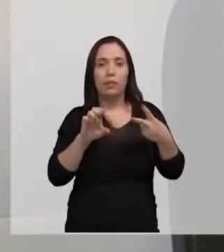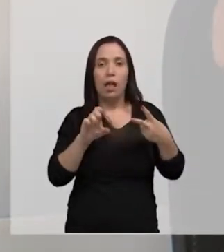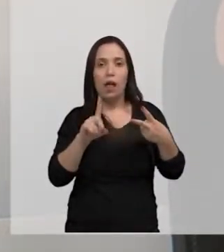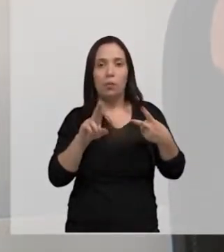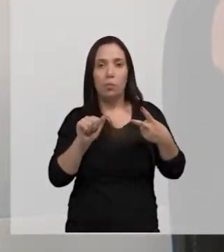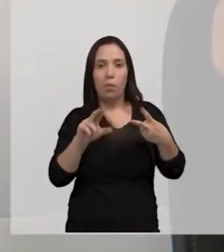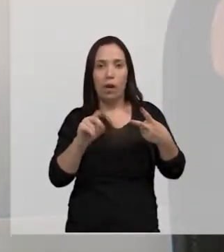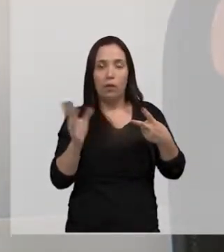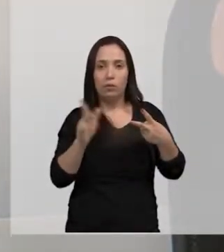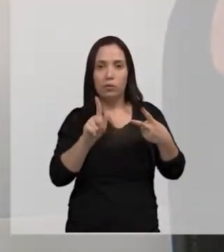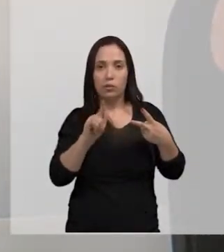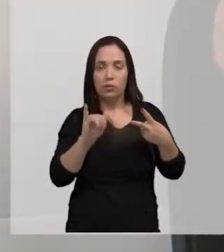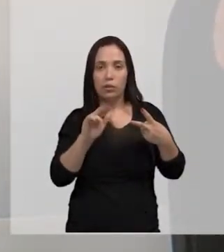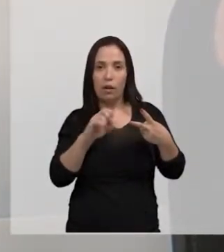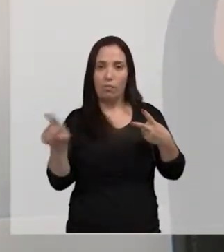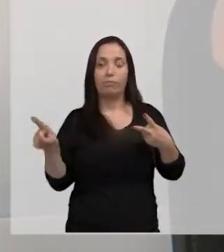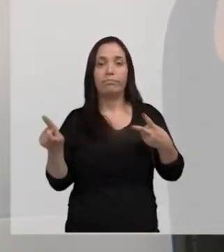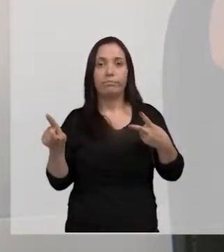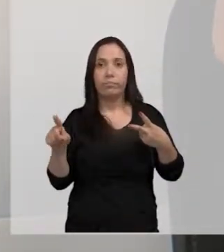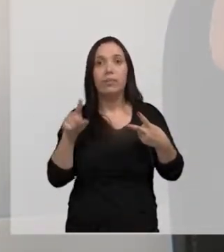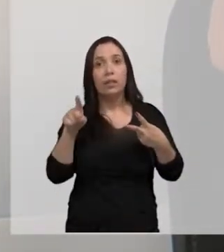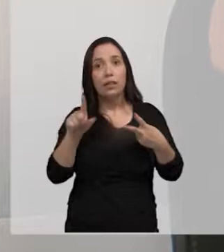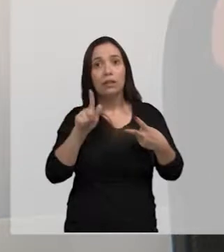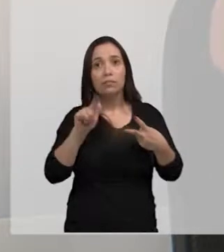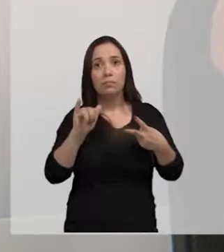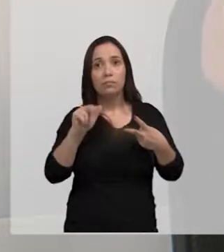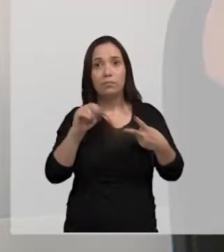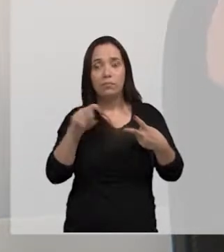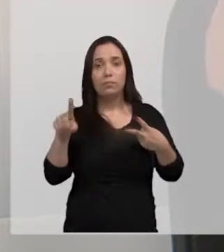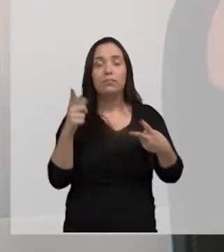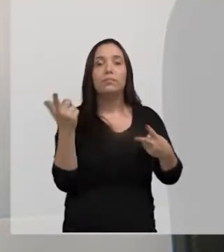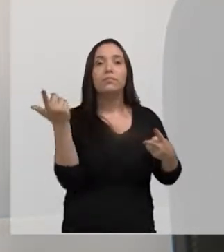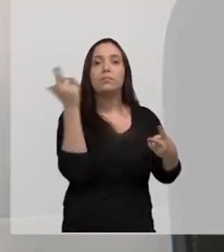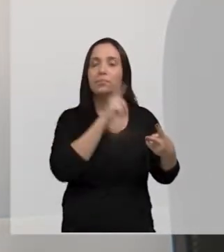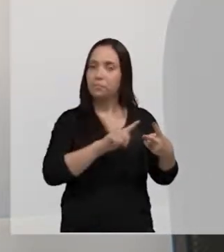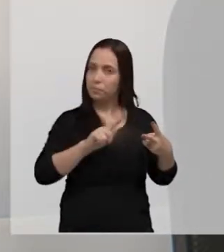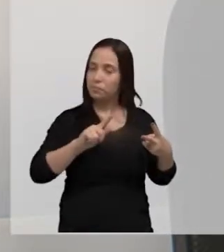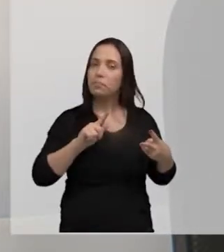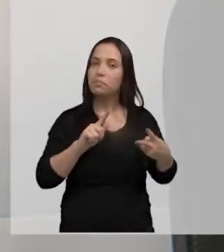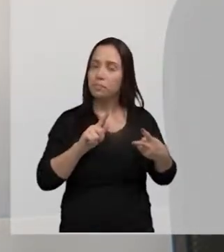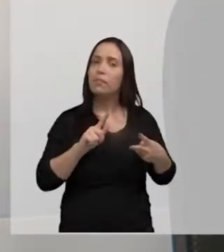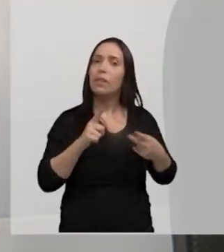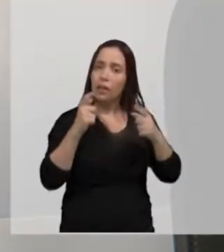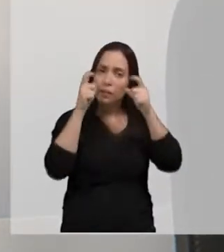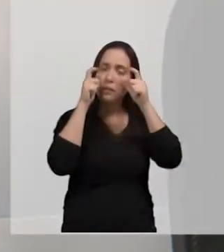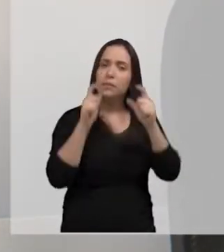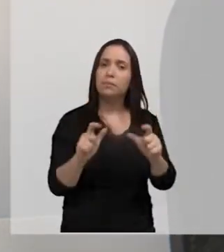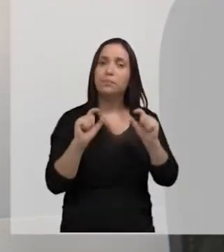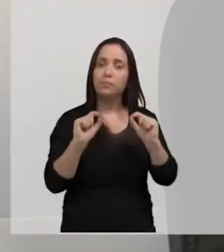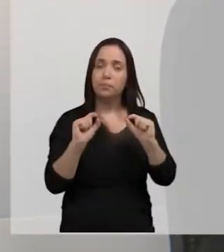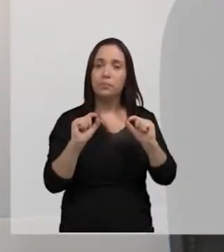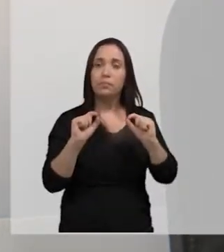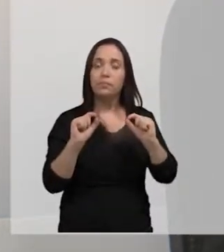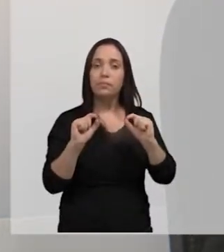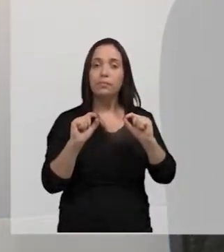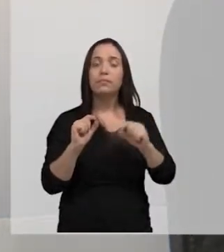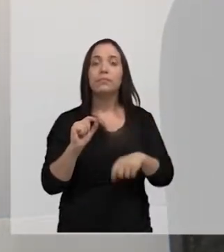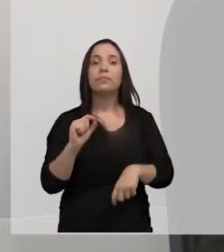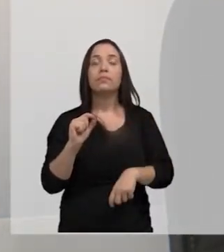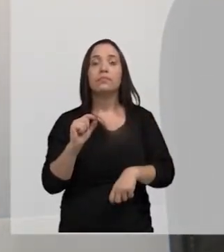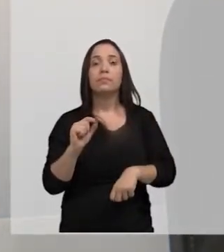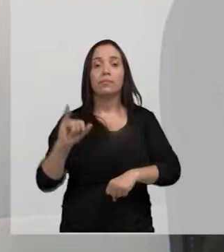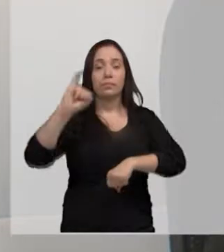Luiz Eduardo Girão. Quer dizer, o Luiz Eduardo Girão, a vitória dele, tem 2 vertentes muito interessantes. A parceria nos